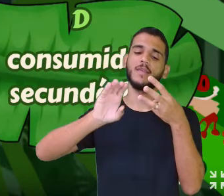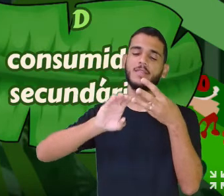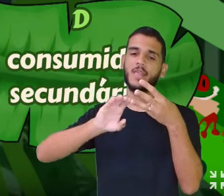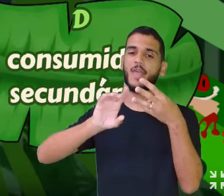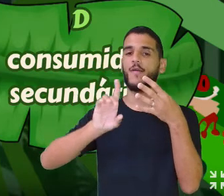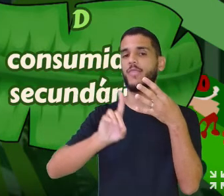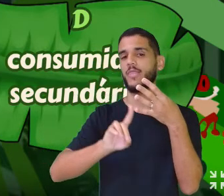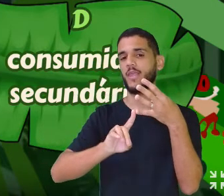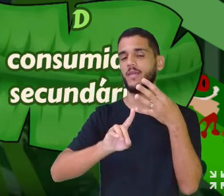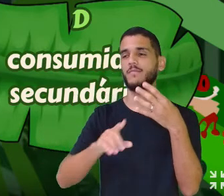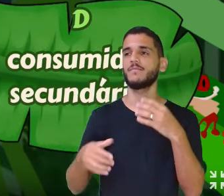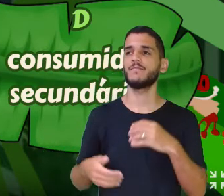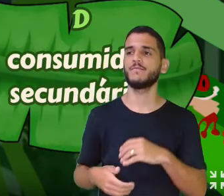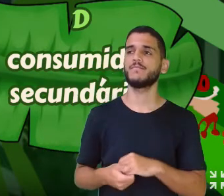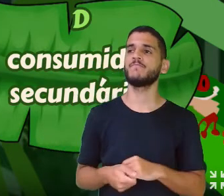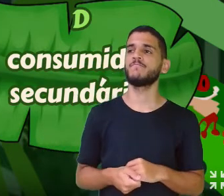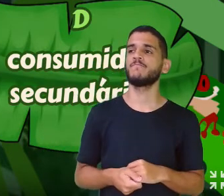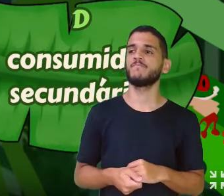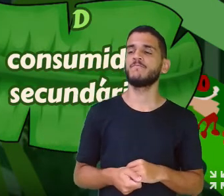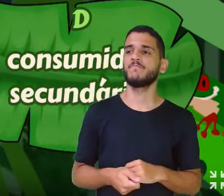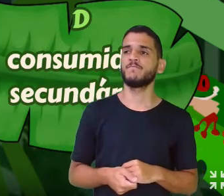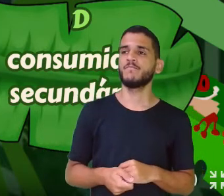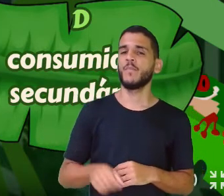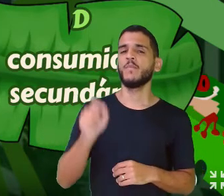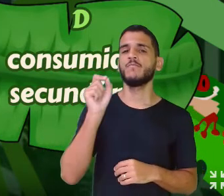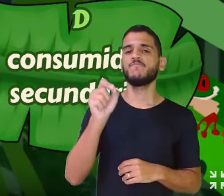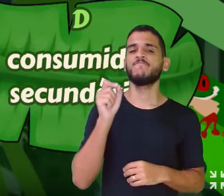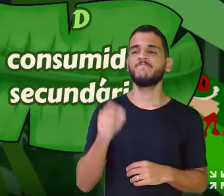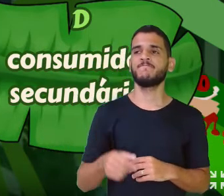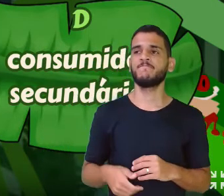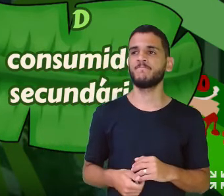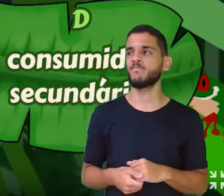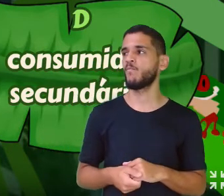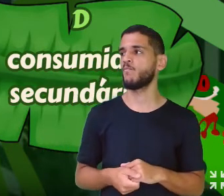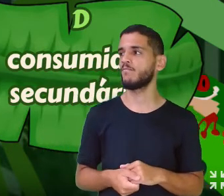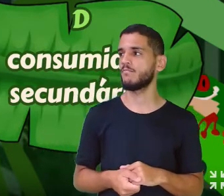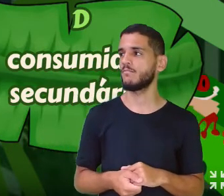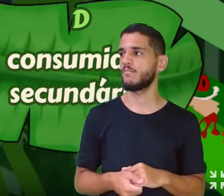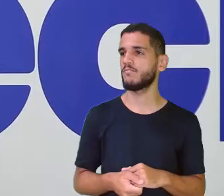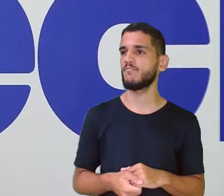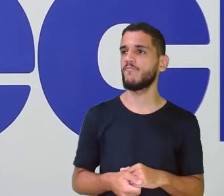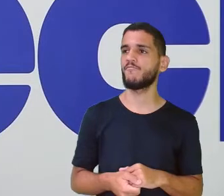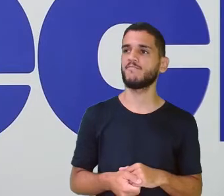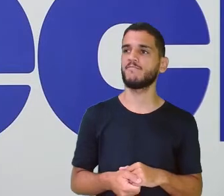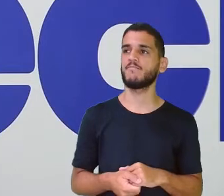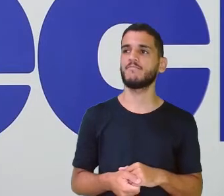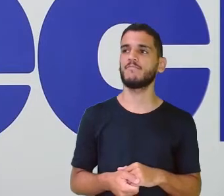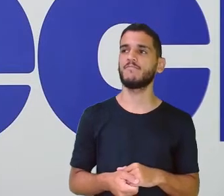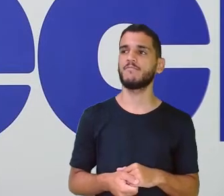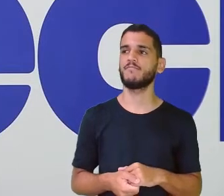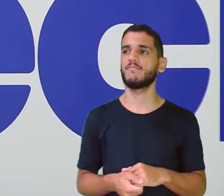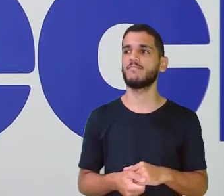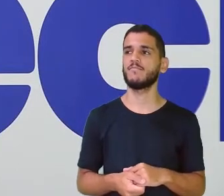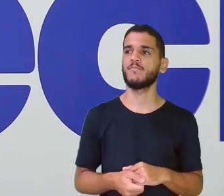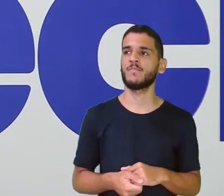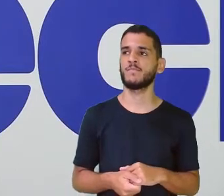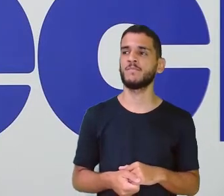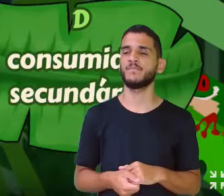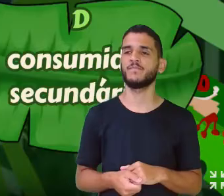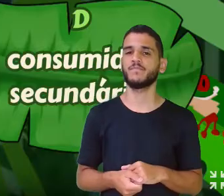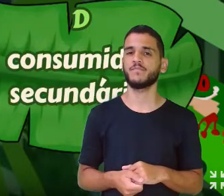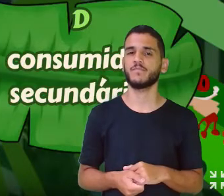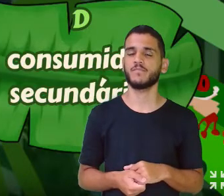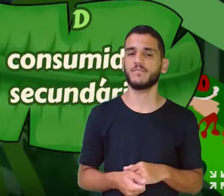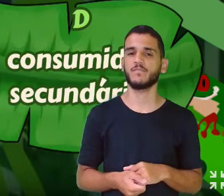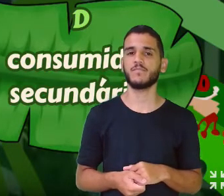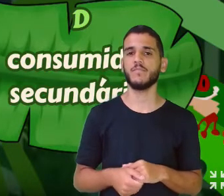ou letra D? Ele é o quê? A Ana também está aqui dizendo que é a letra B. Então, vamos